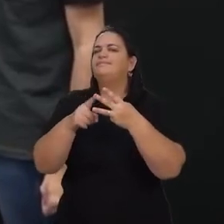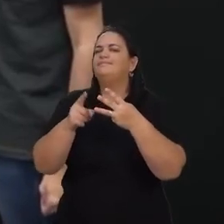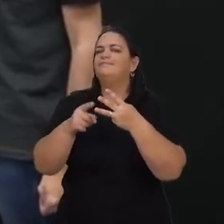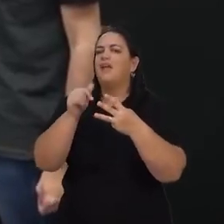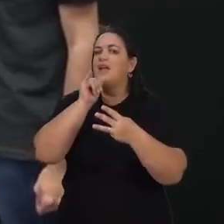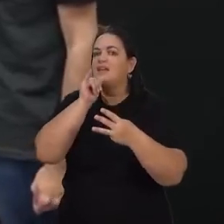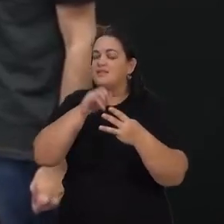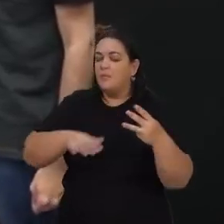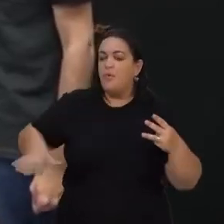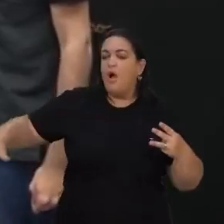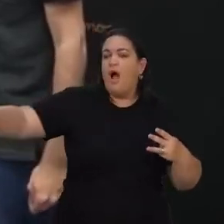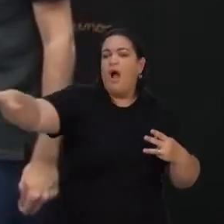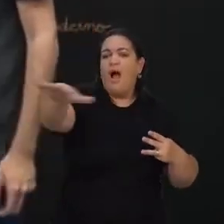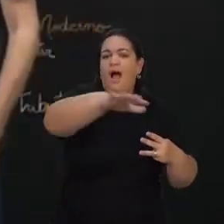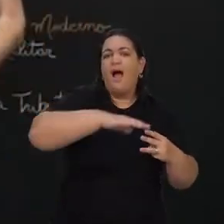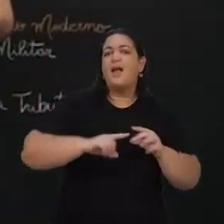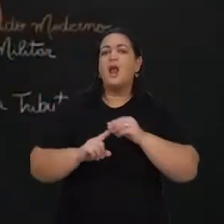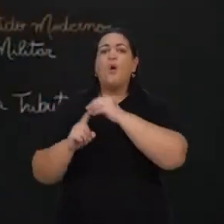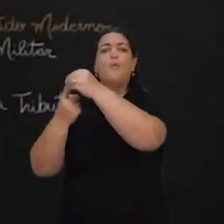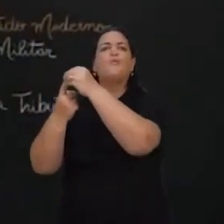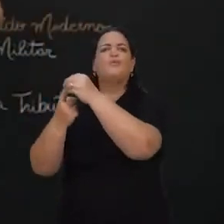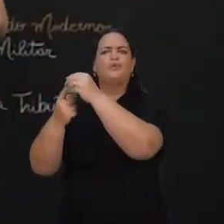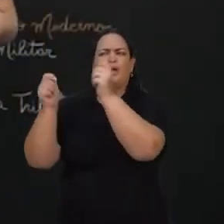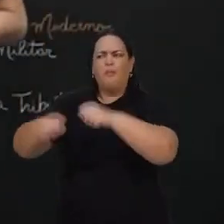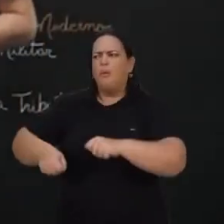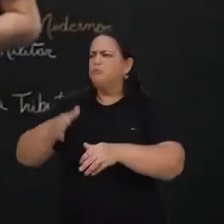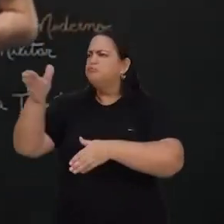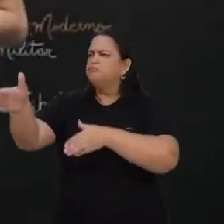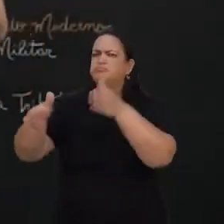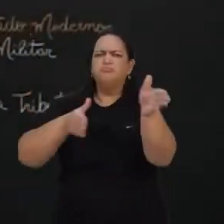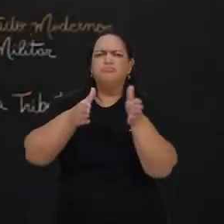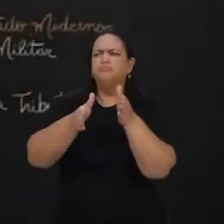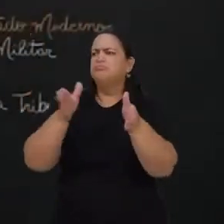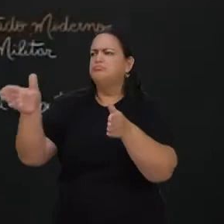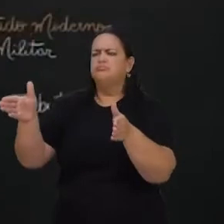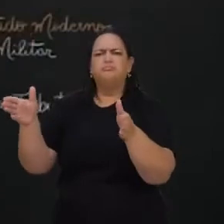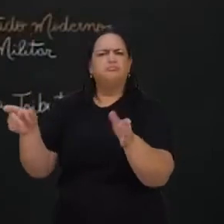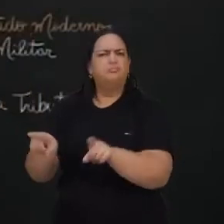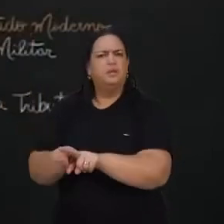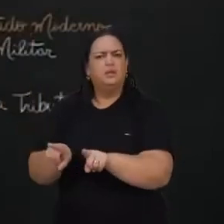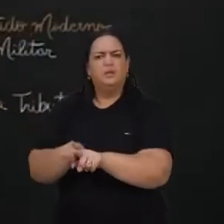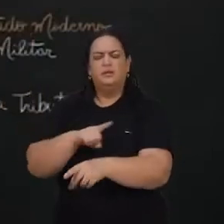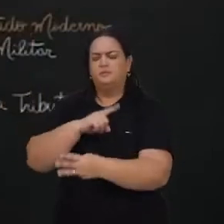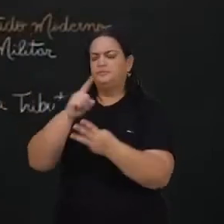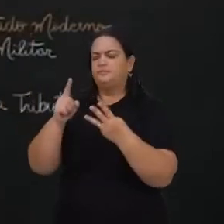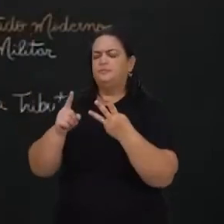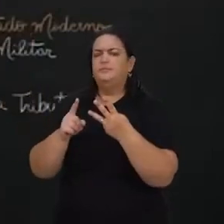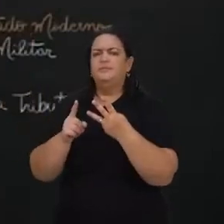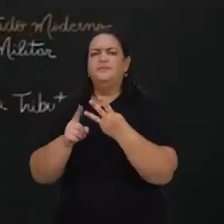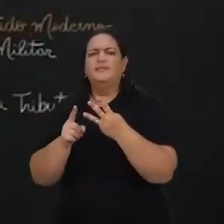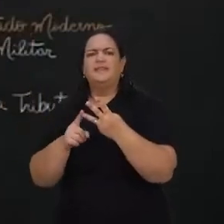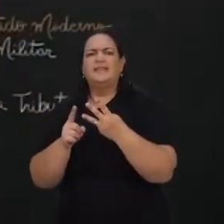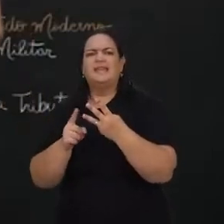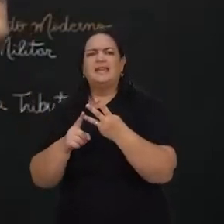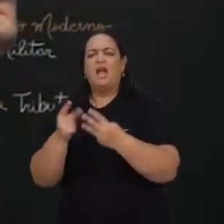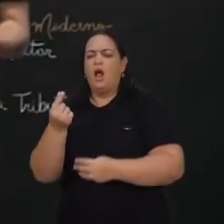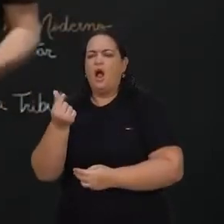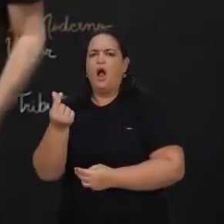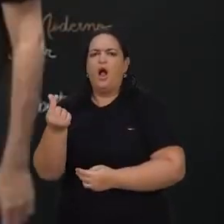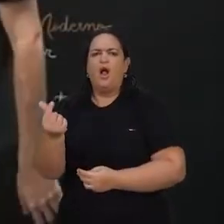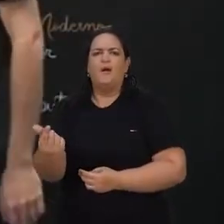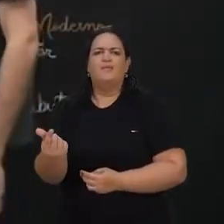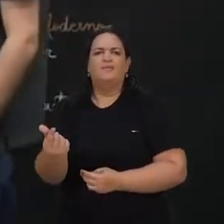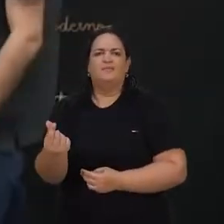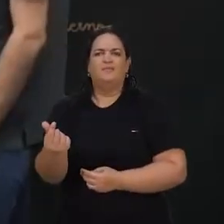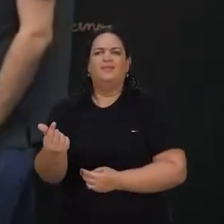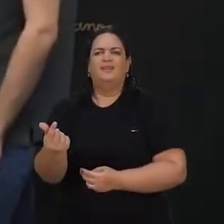de territórios e moedas. Quando você tem um território unificado, sem necessidade de atravessar várias áreas de